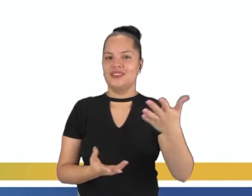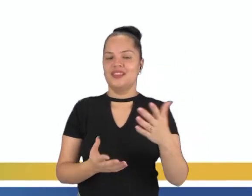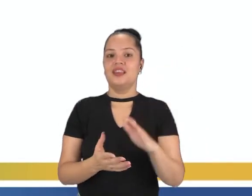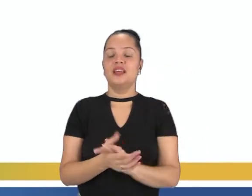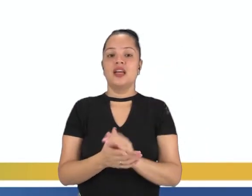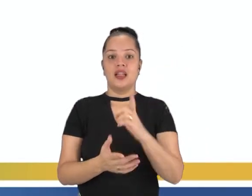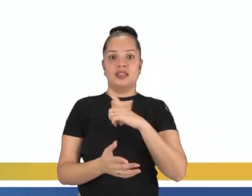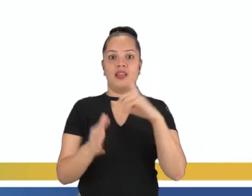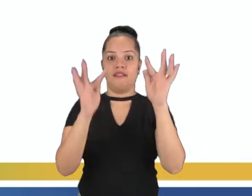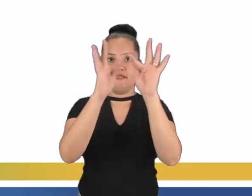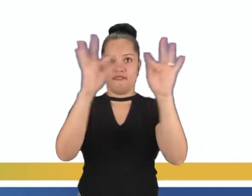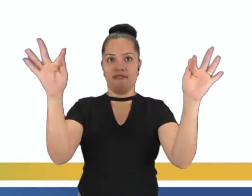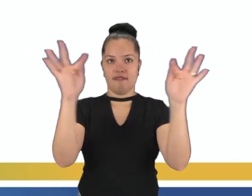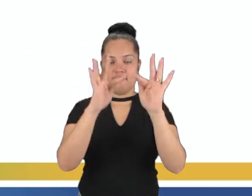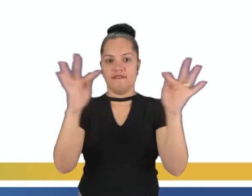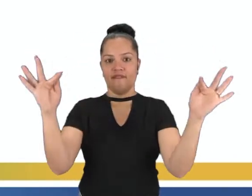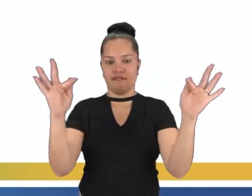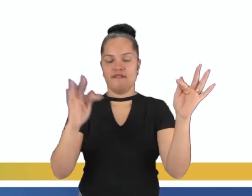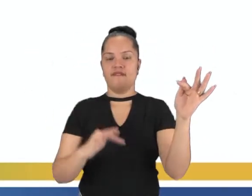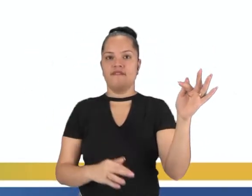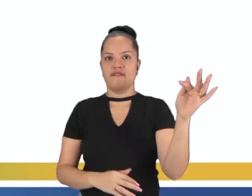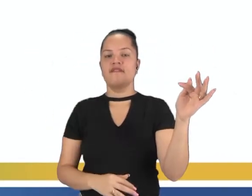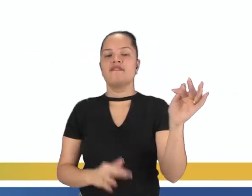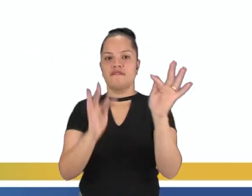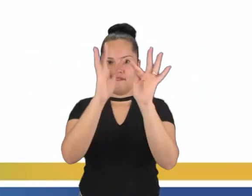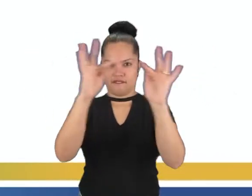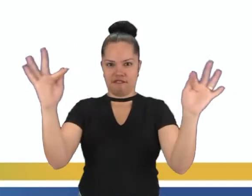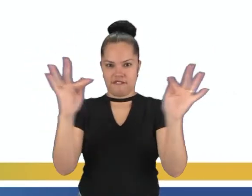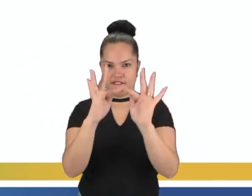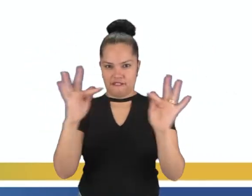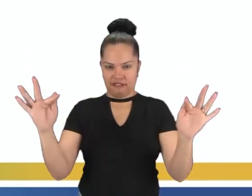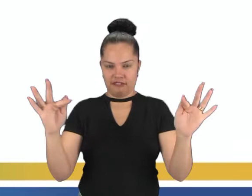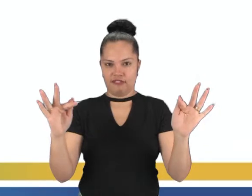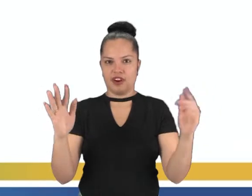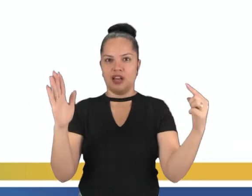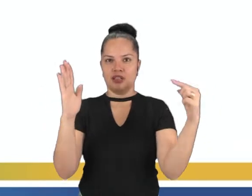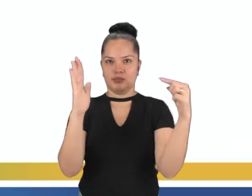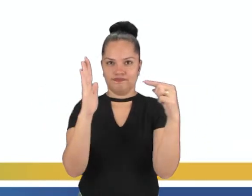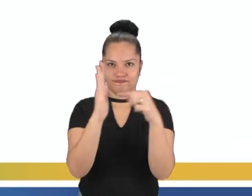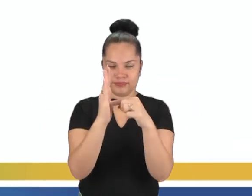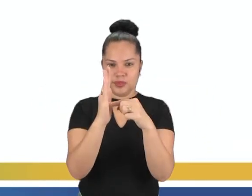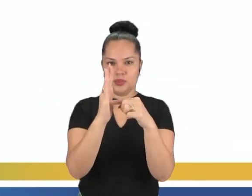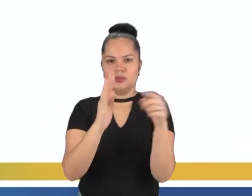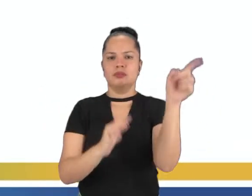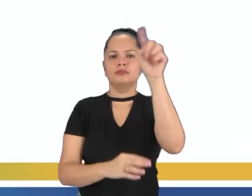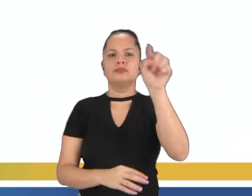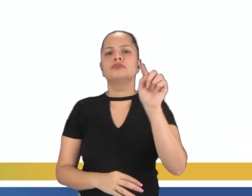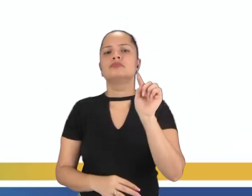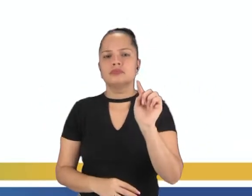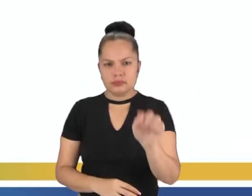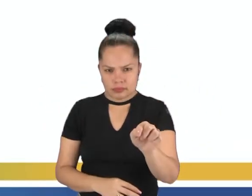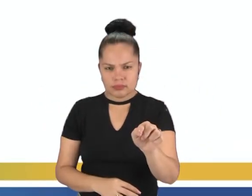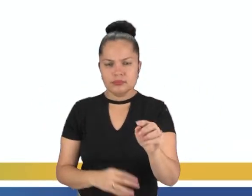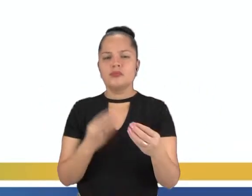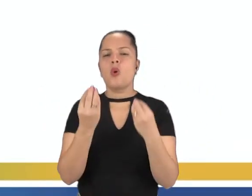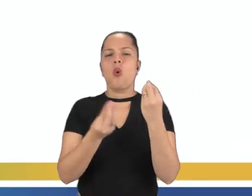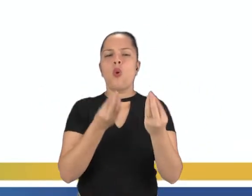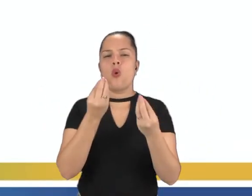affirmative, negative and interrogative. As frases afirmativas, negativas e interrogativas. Como é que funciona dentro